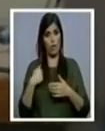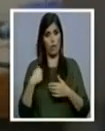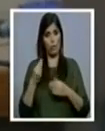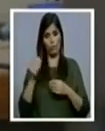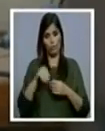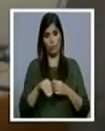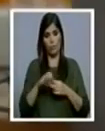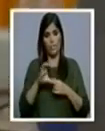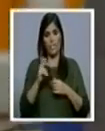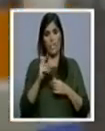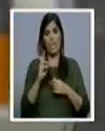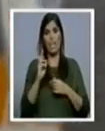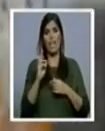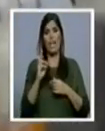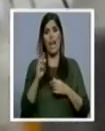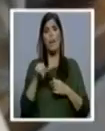vou adicionar cádmio.